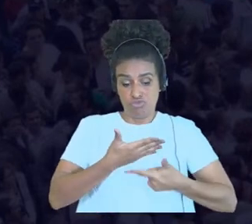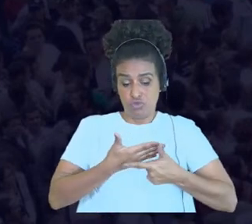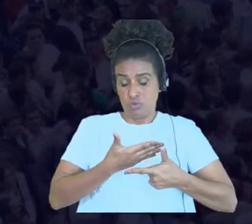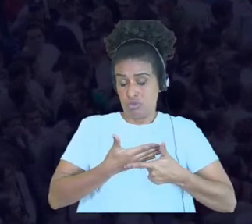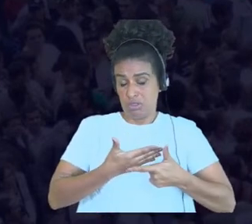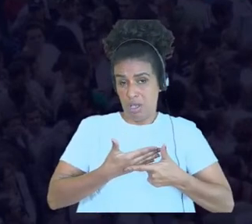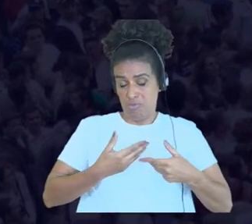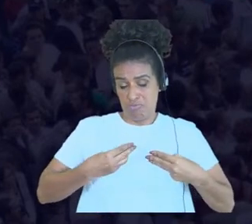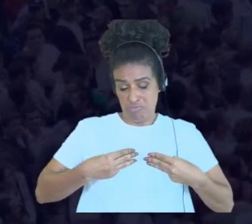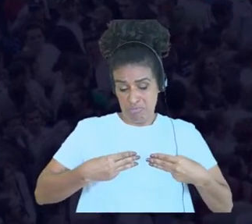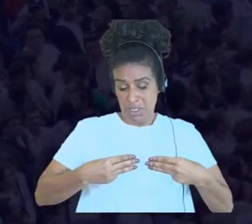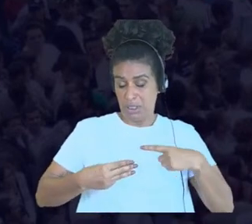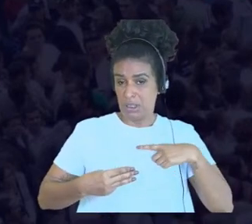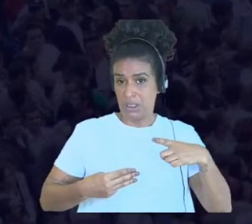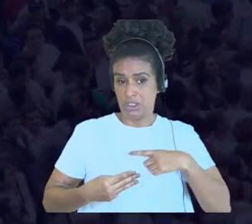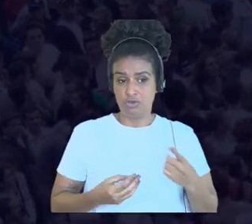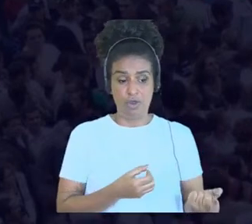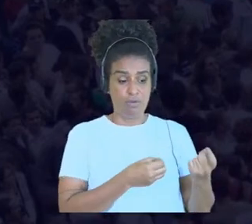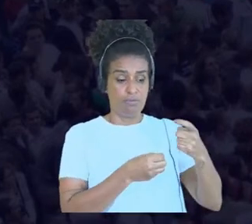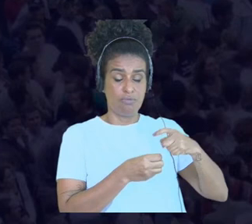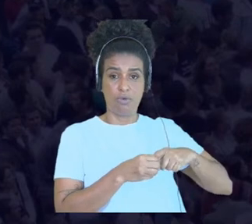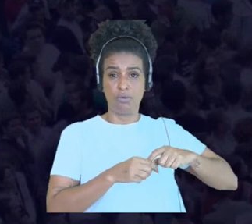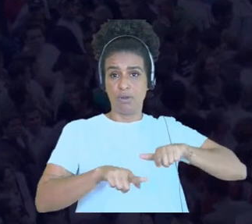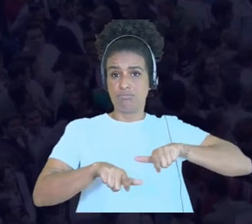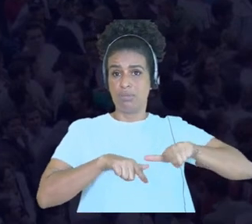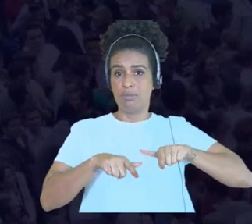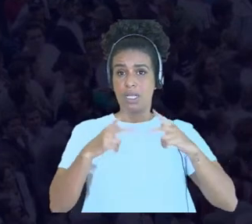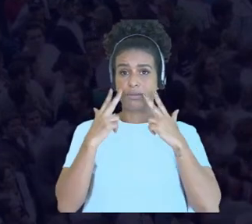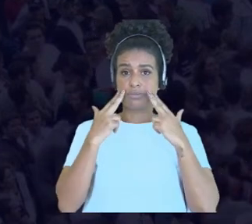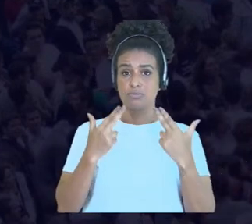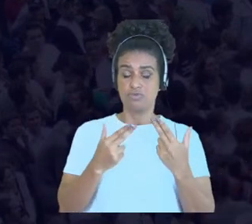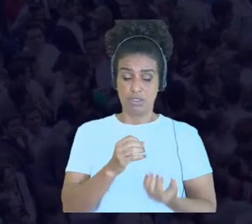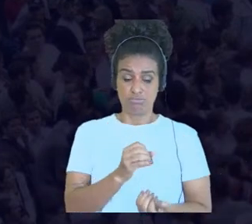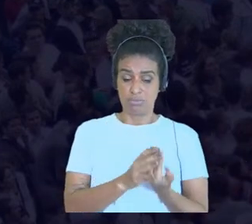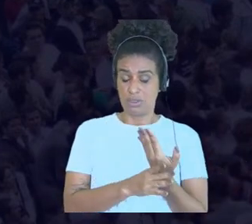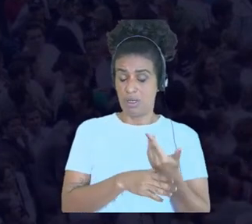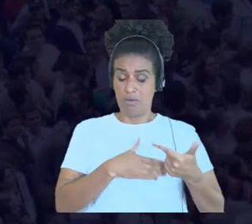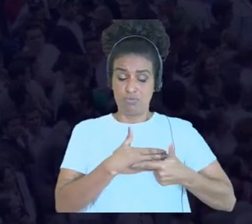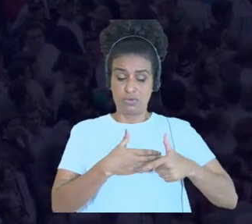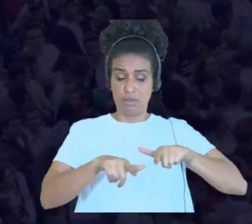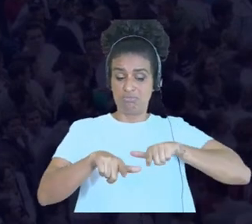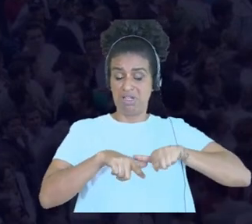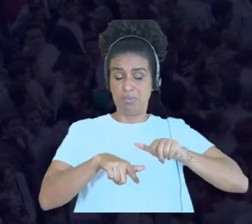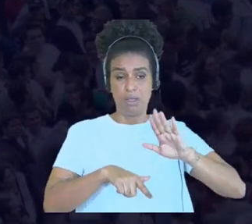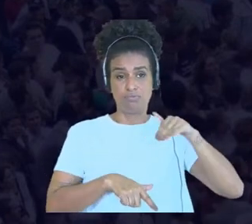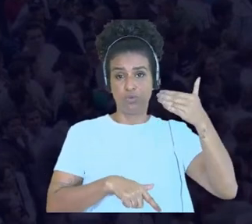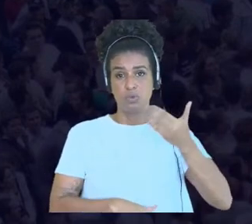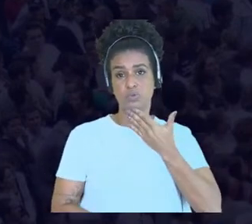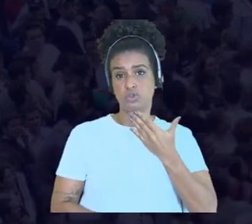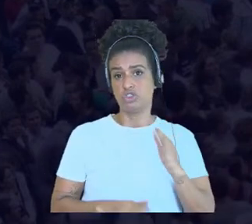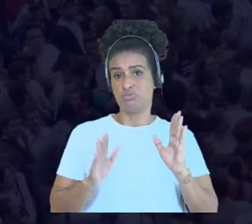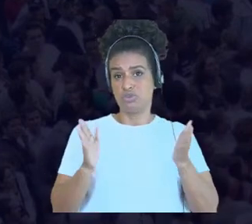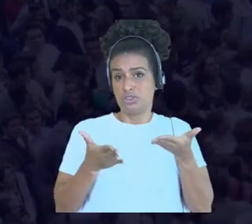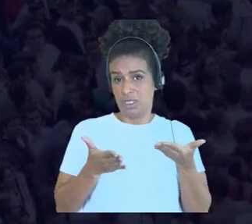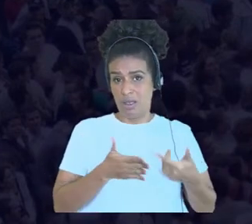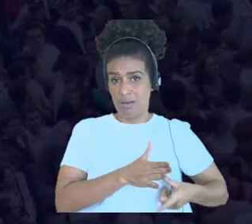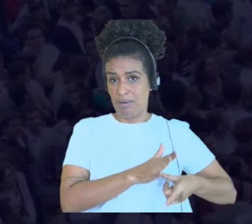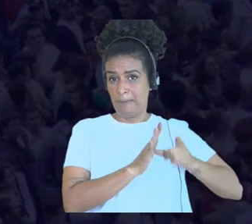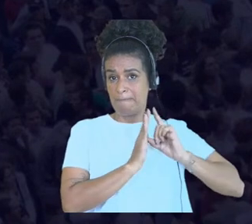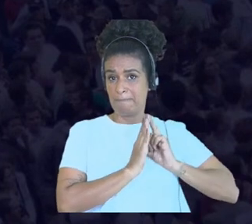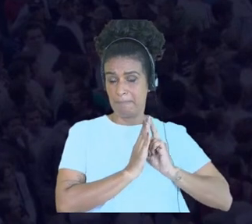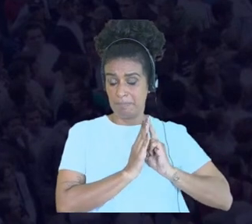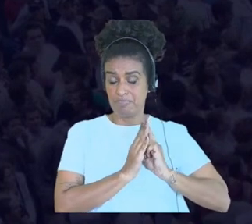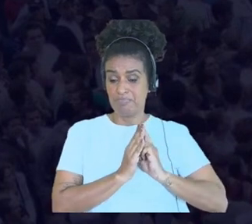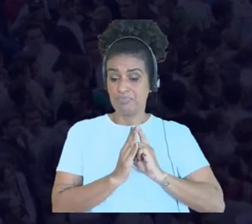ministros, provavelmente vão voltar para suas áreas de origem e vão desempenhar outra função como já estavam fazendo. E o presidente da República